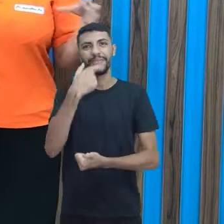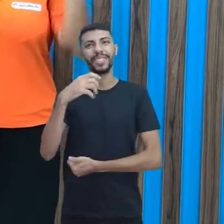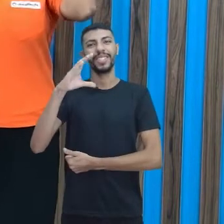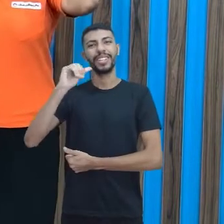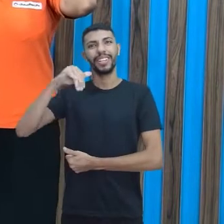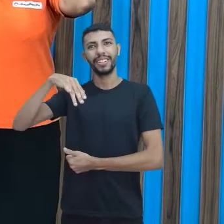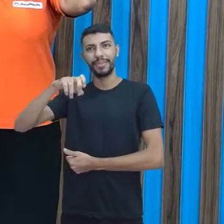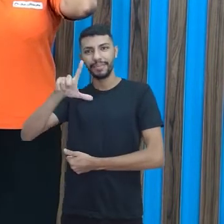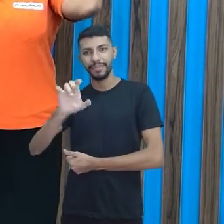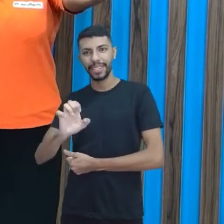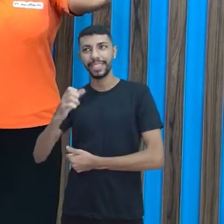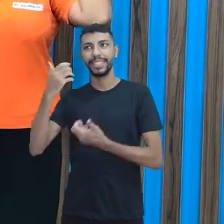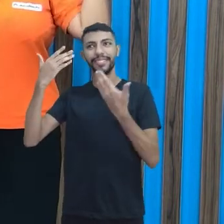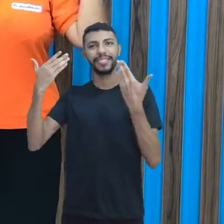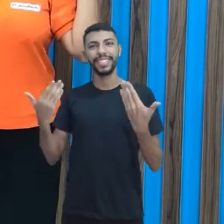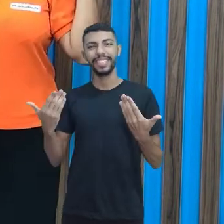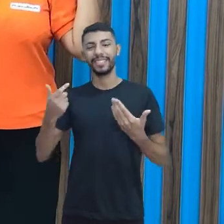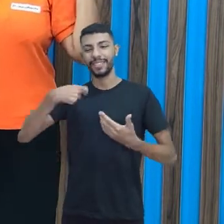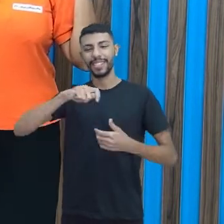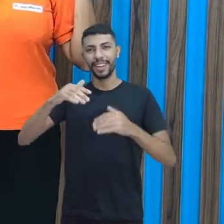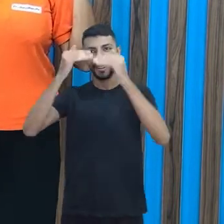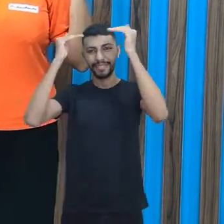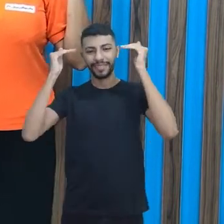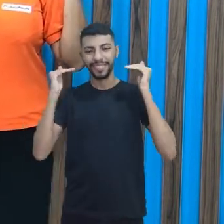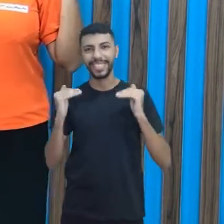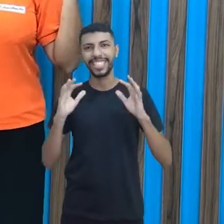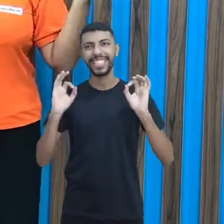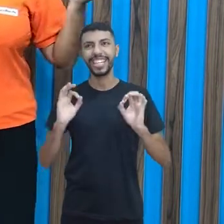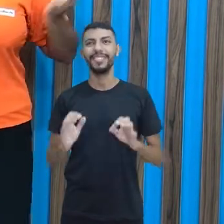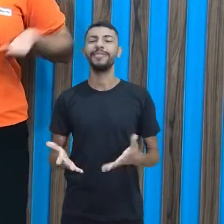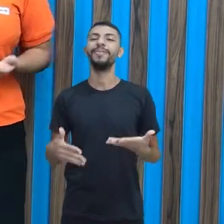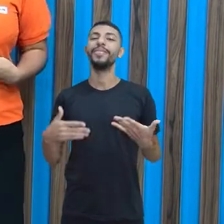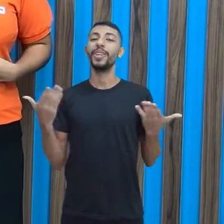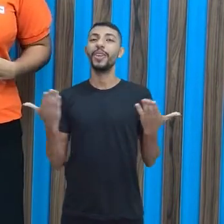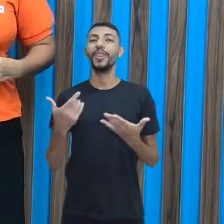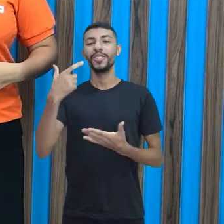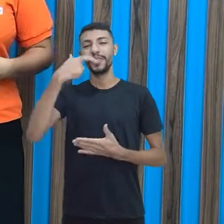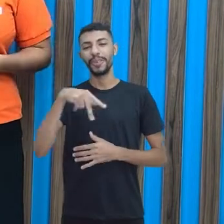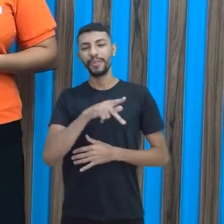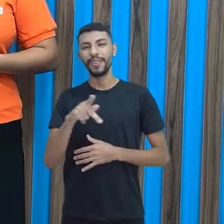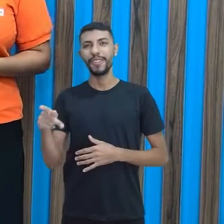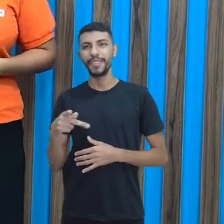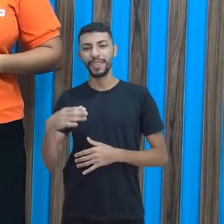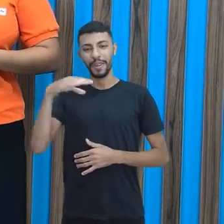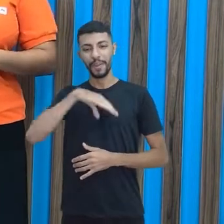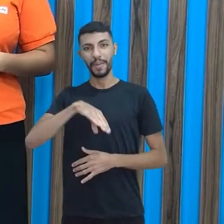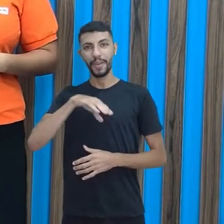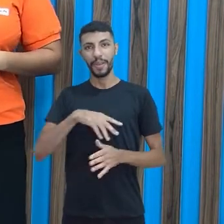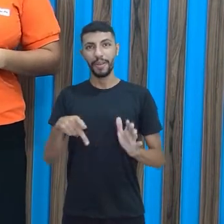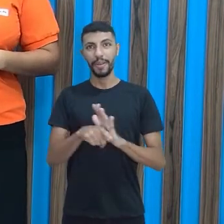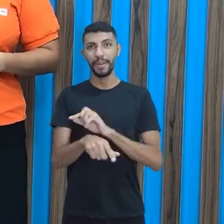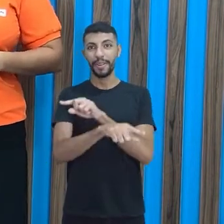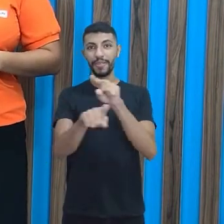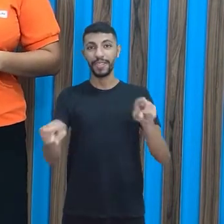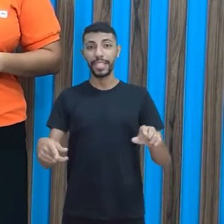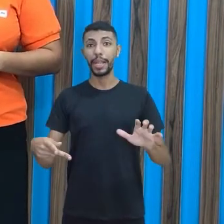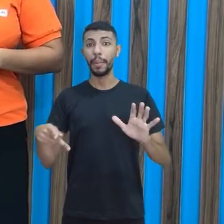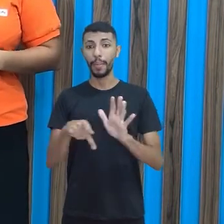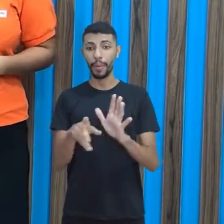Zorba e este é o meu sinal. E hoje eu serei a professora de língua portuguesa de vocês do 9º